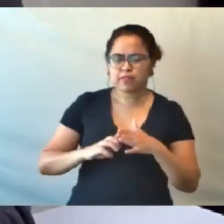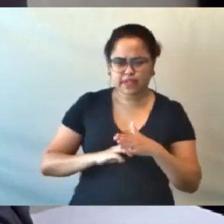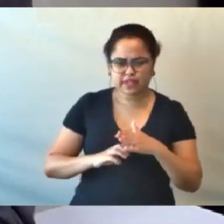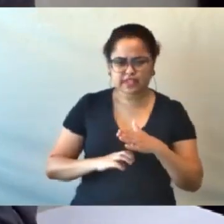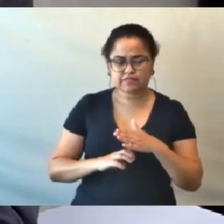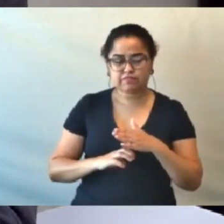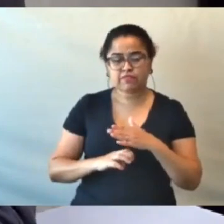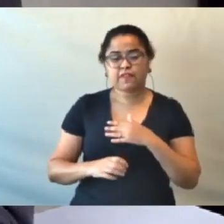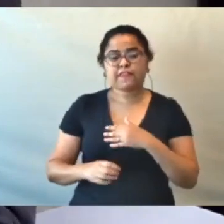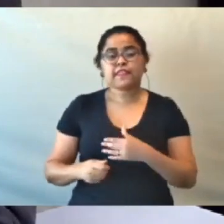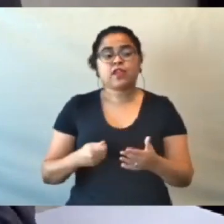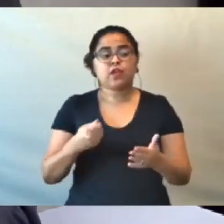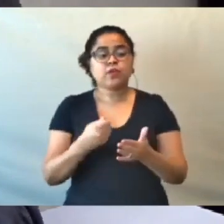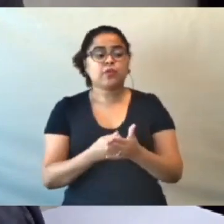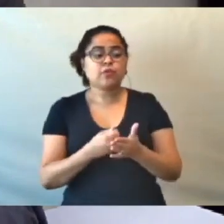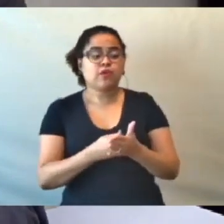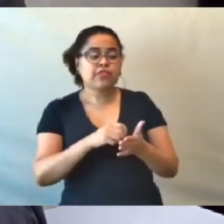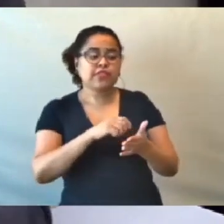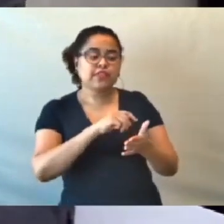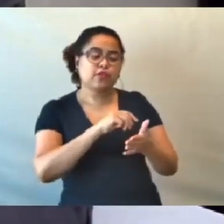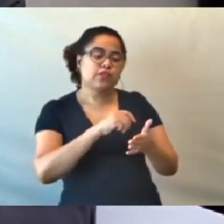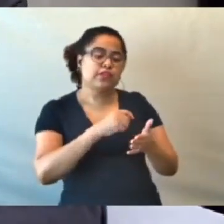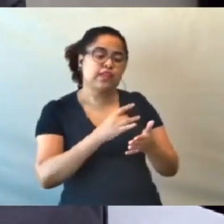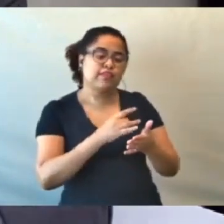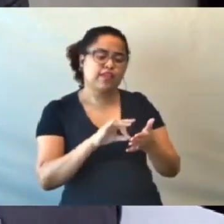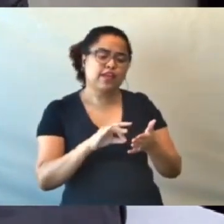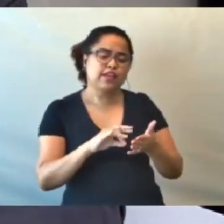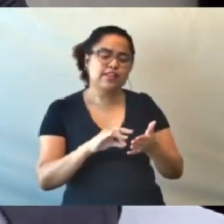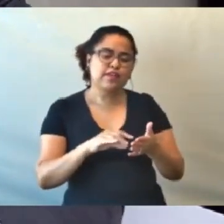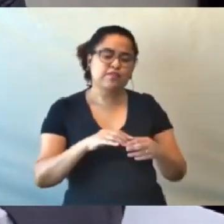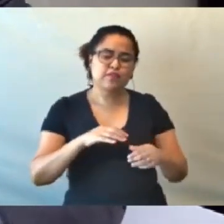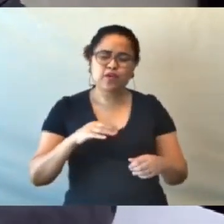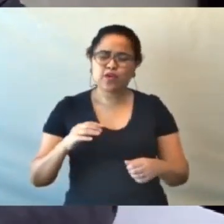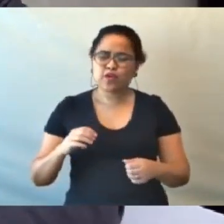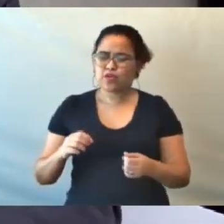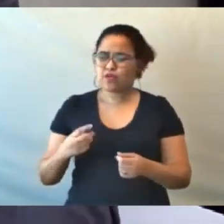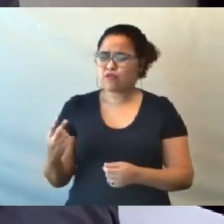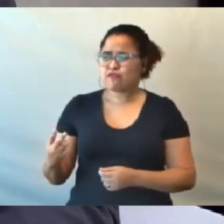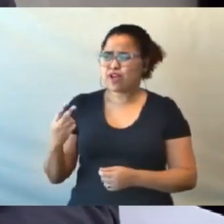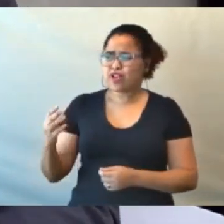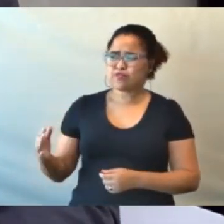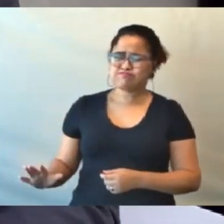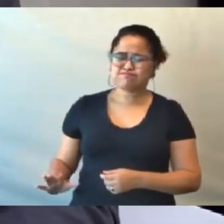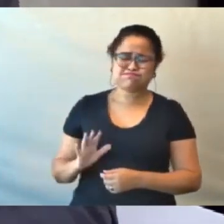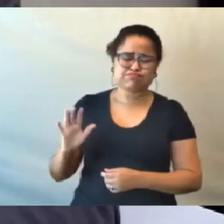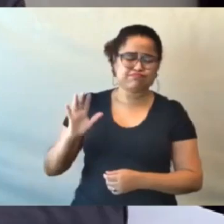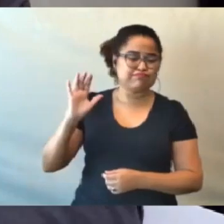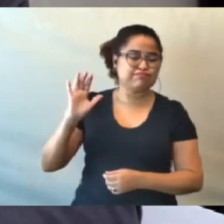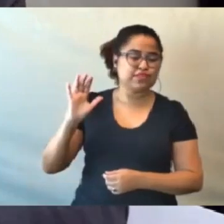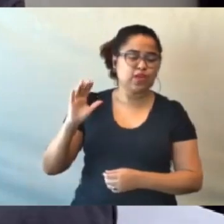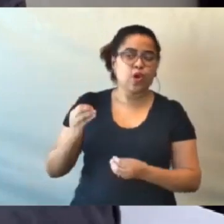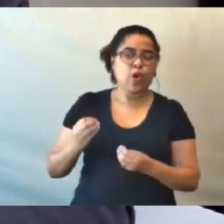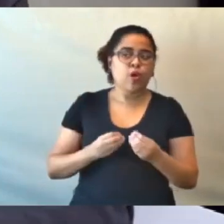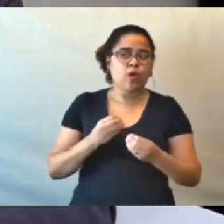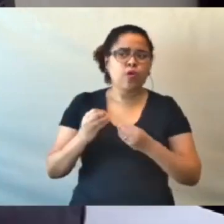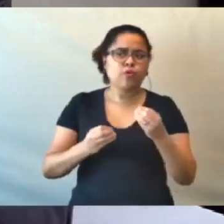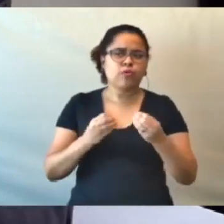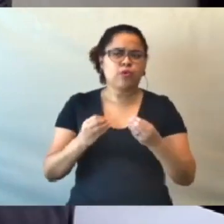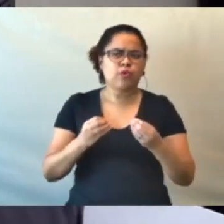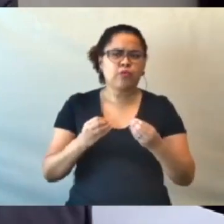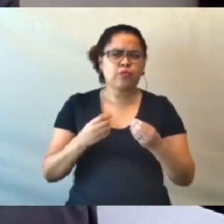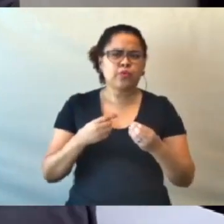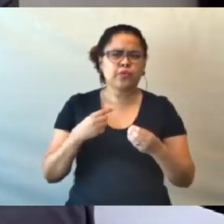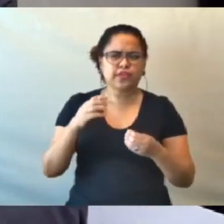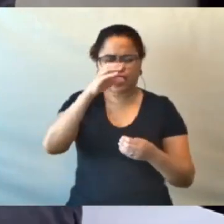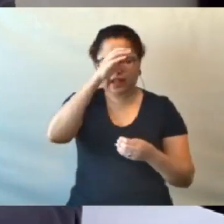sendo contratado antes. Como isso não vai chamar a atenção dessa Câmara de Vereadores? Como que a Prefeitura